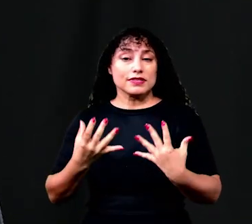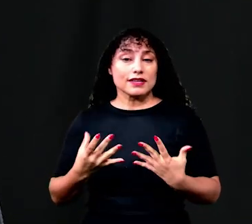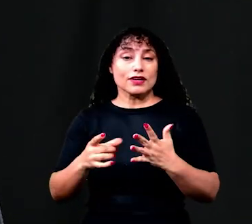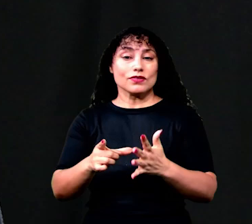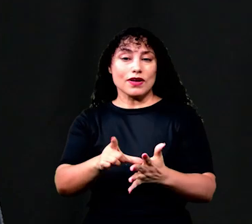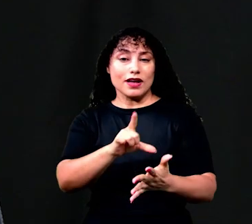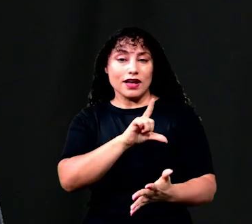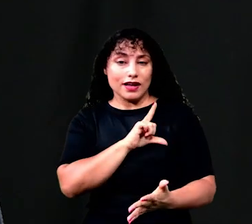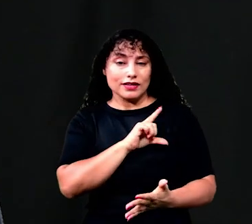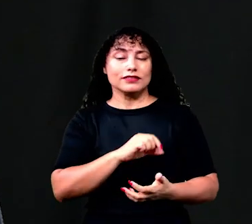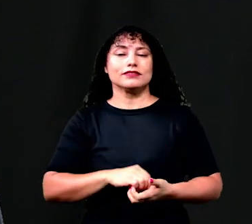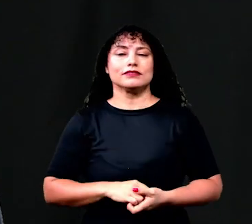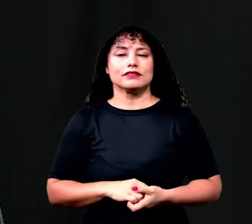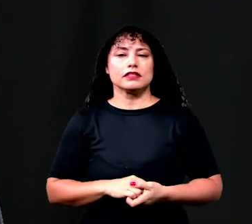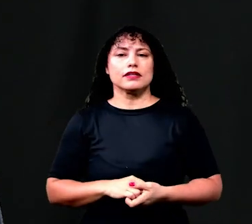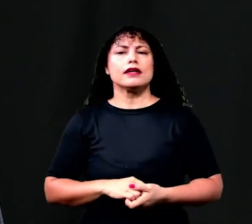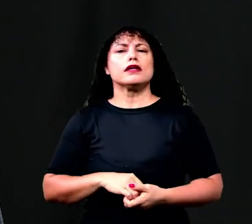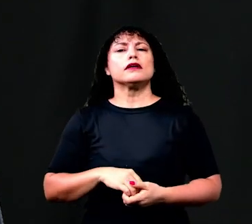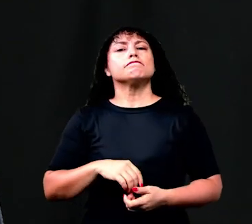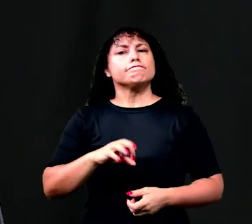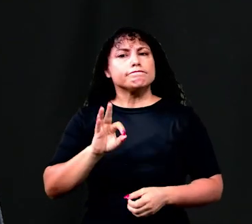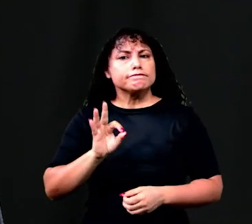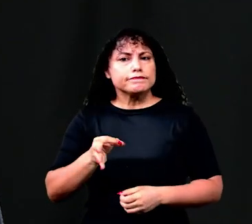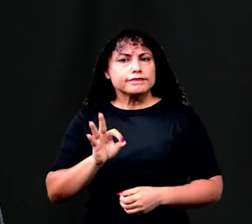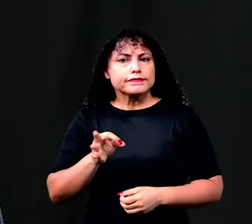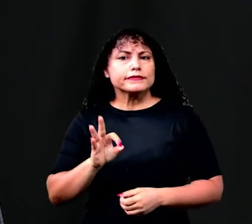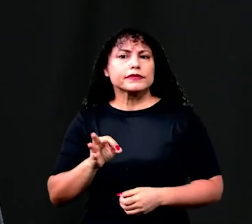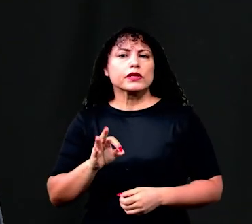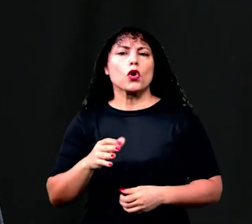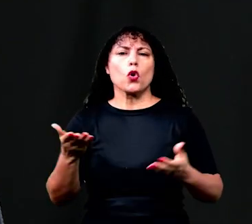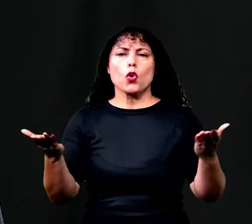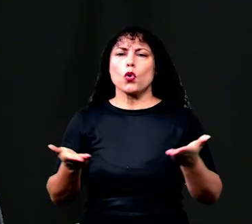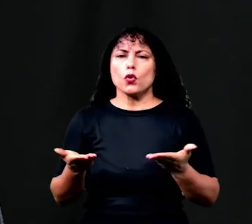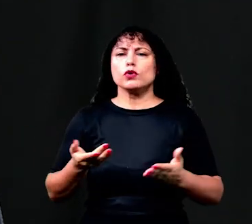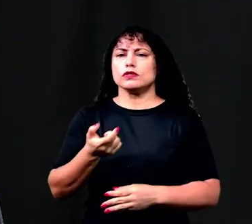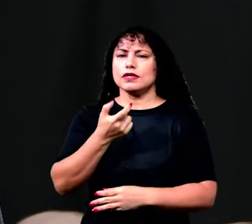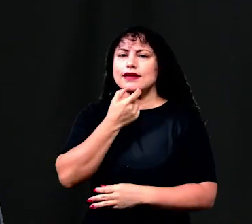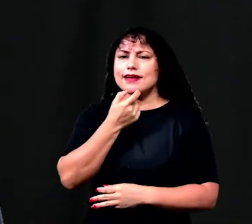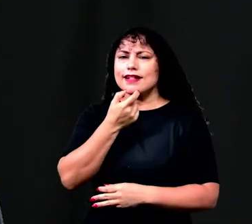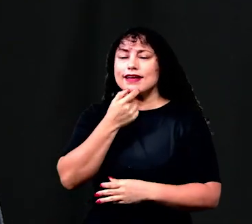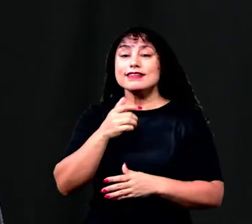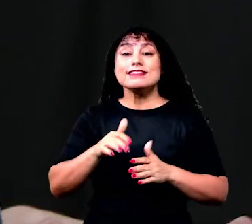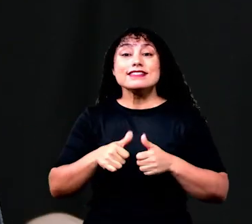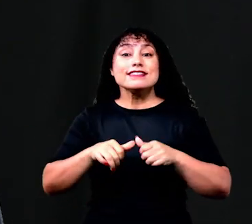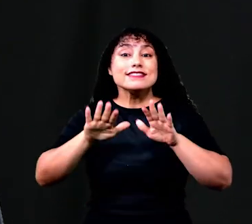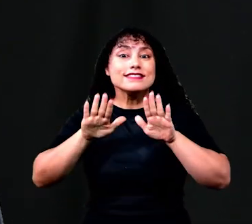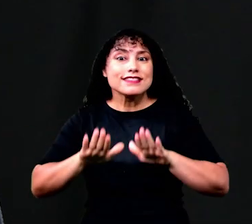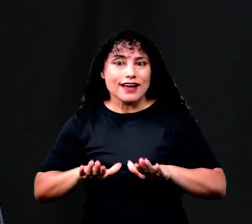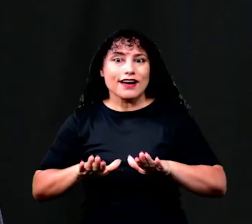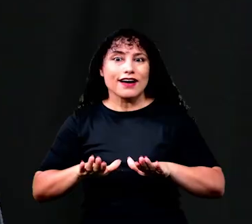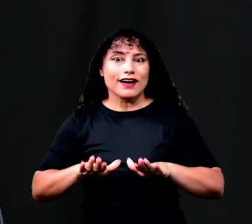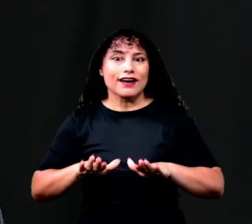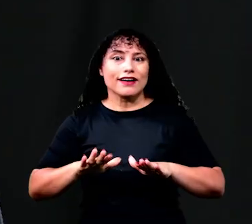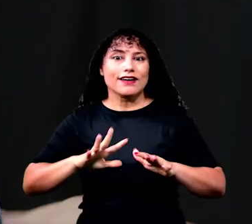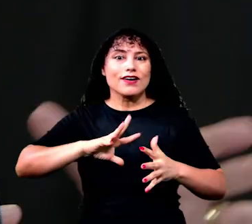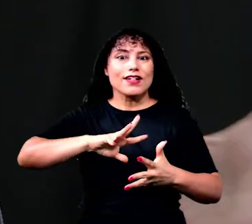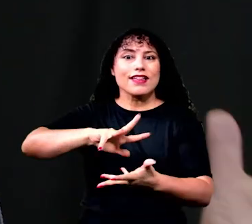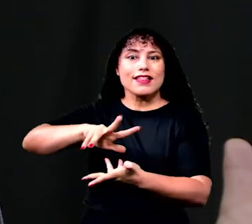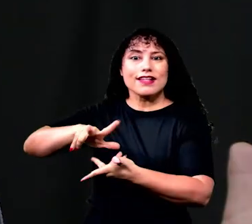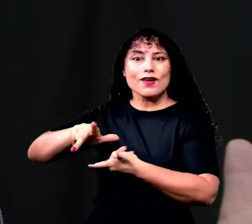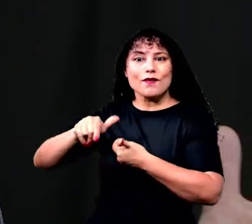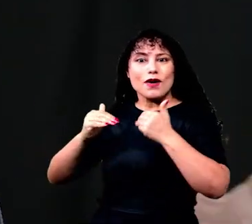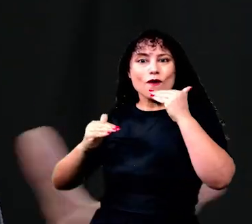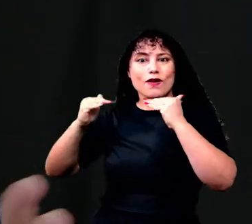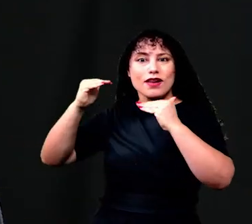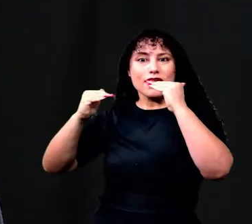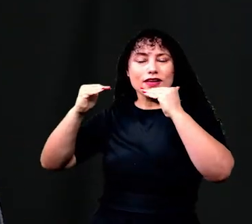gente estava dizendo antes, sem dúvida, hoje o inglês está, né, língua